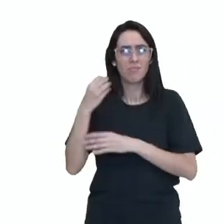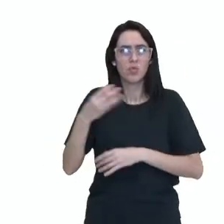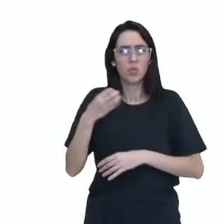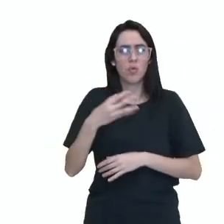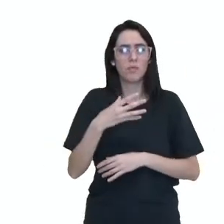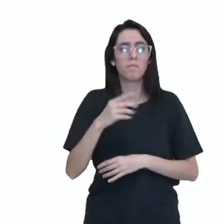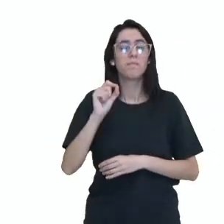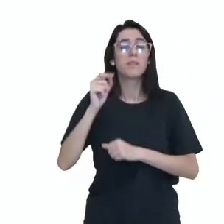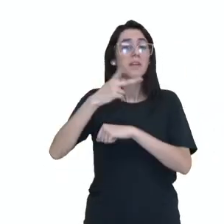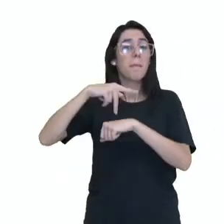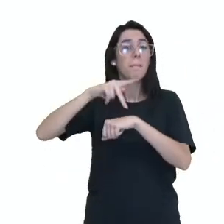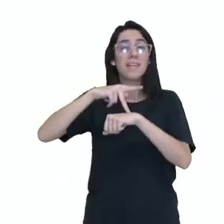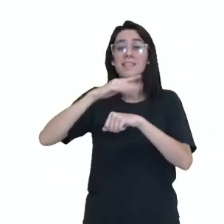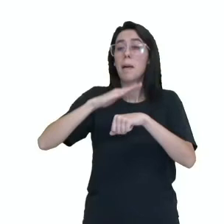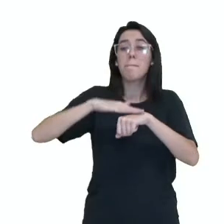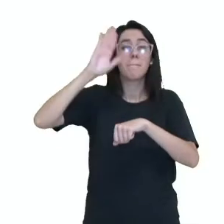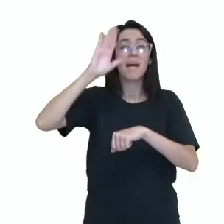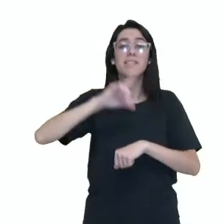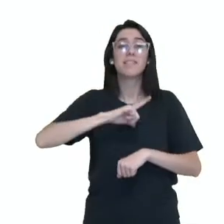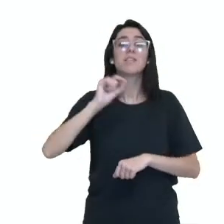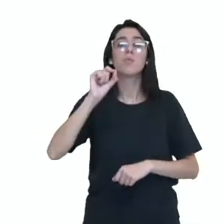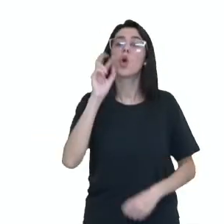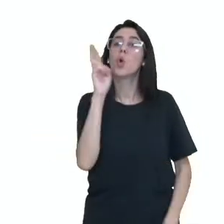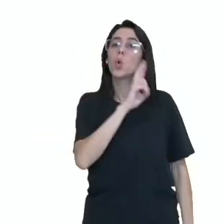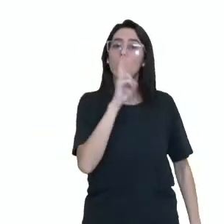armas nucleares é a Rússia, com